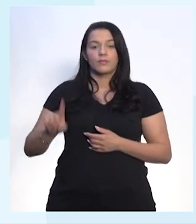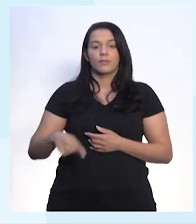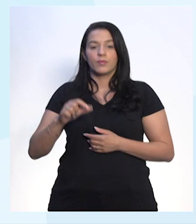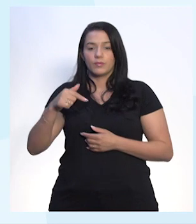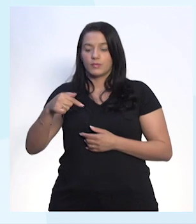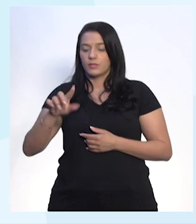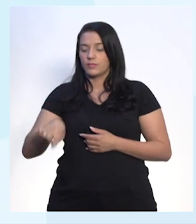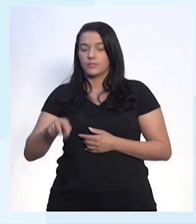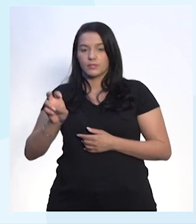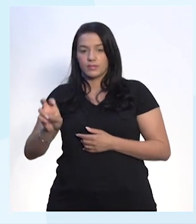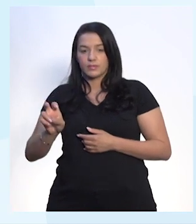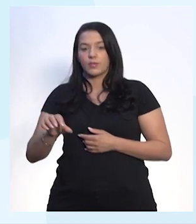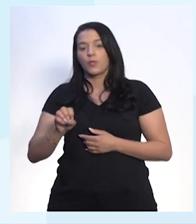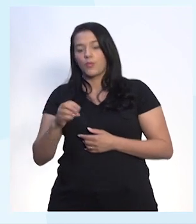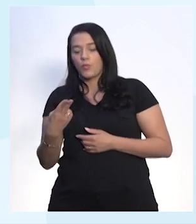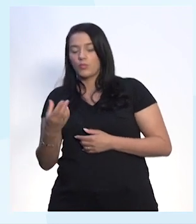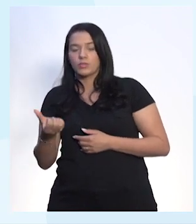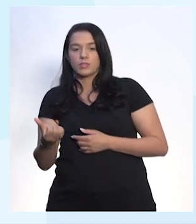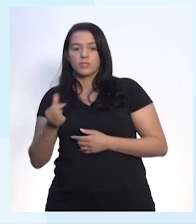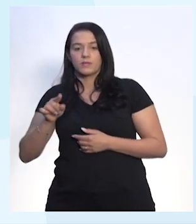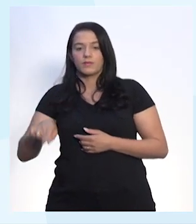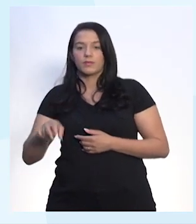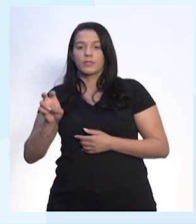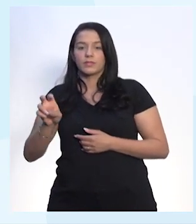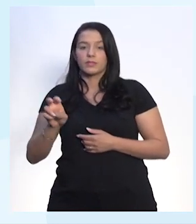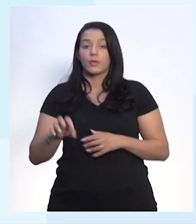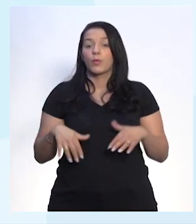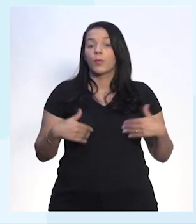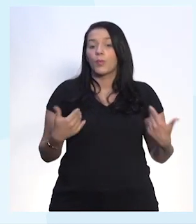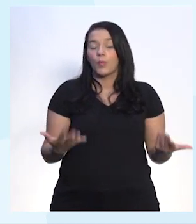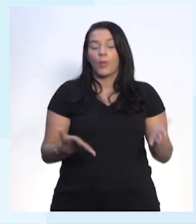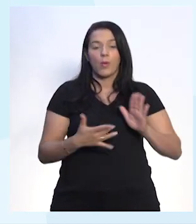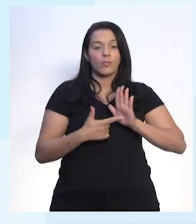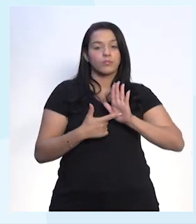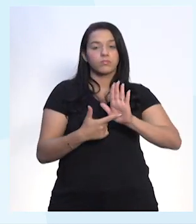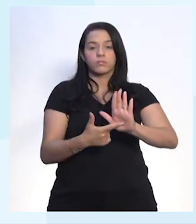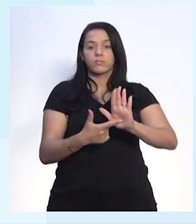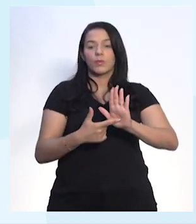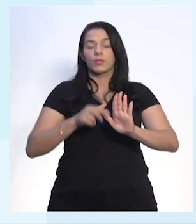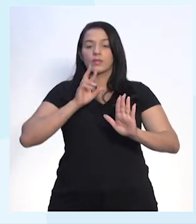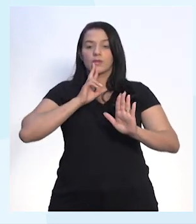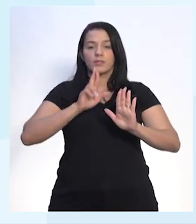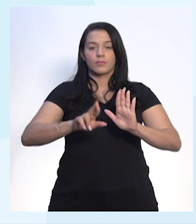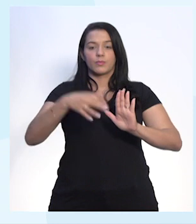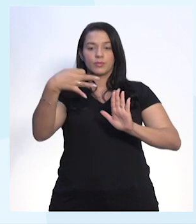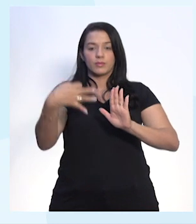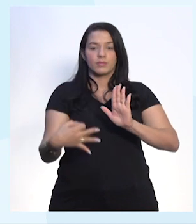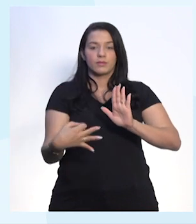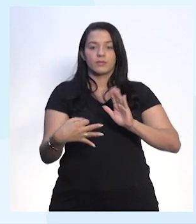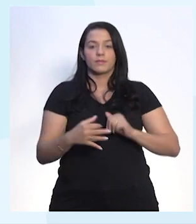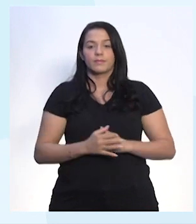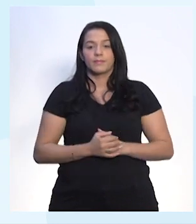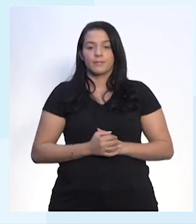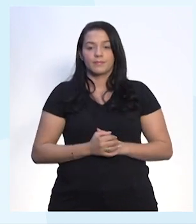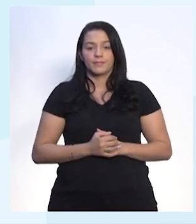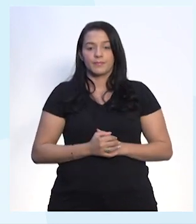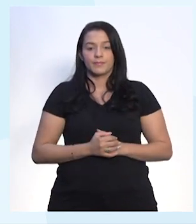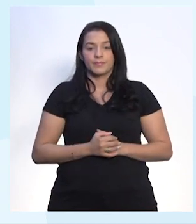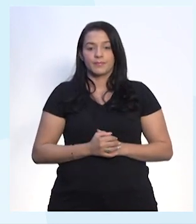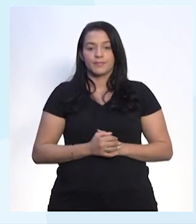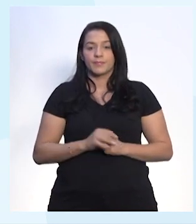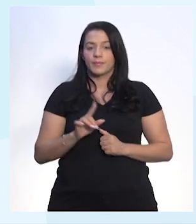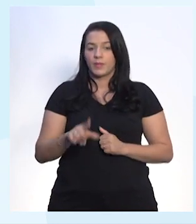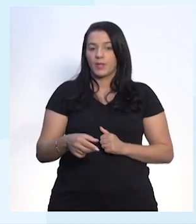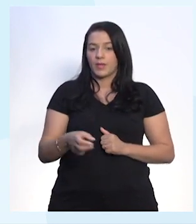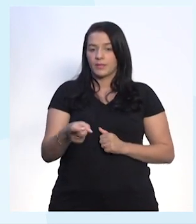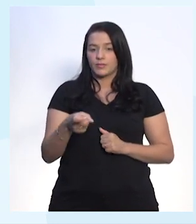7,5 ou 6,5? Qual representa ali, no caso, o valor ali que corresponde a x? Nessa